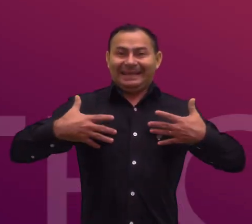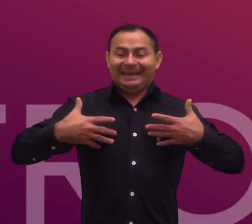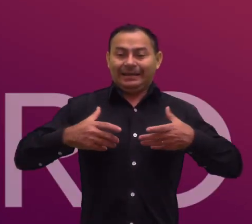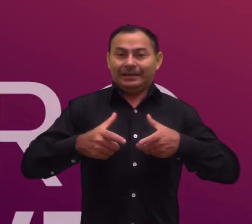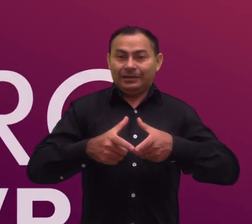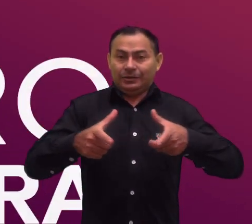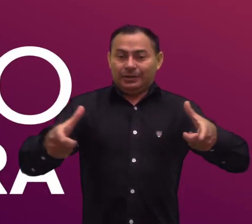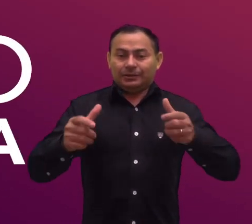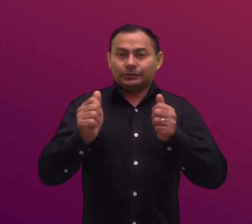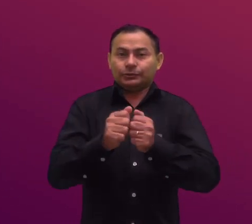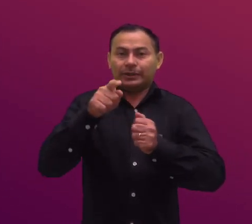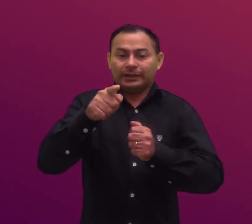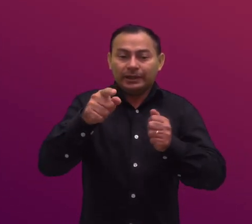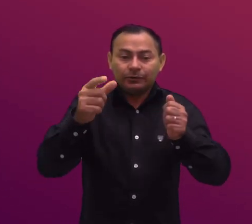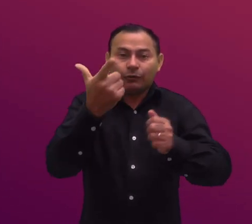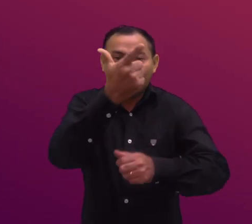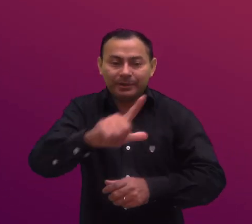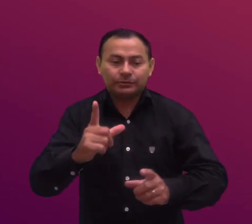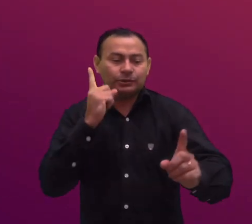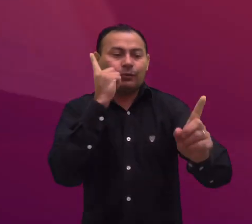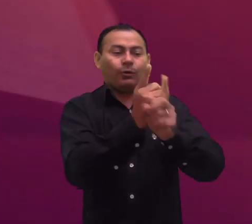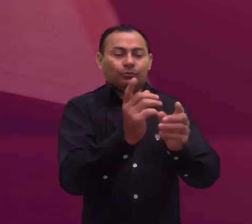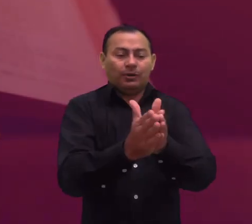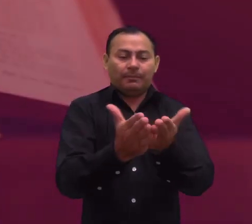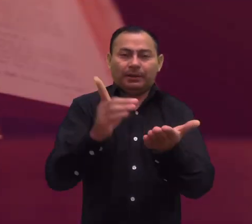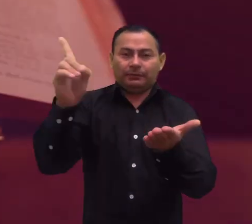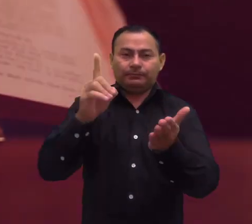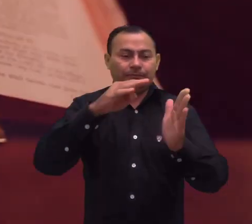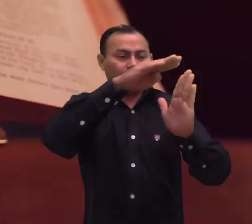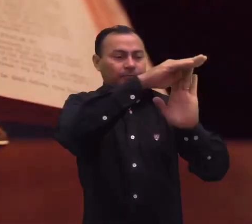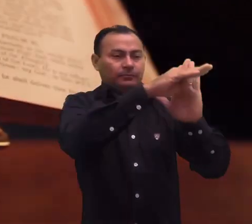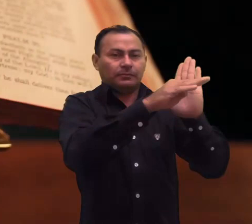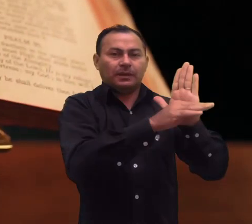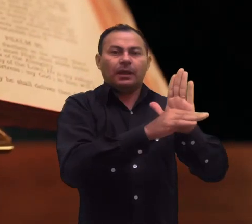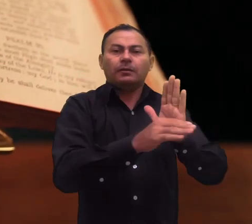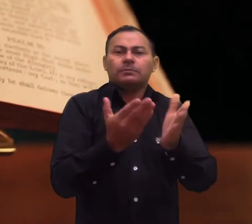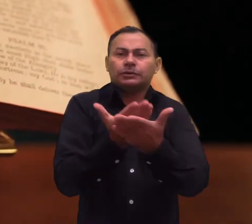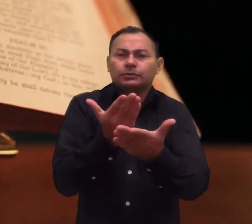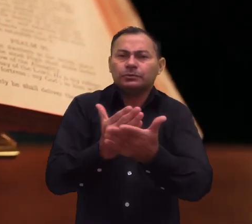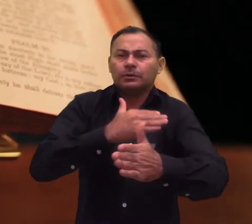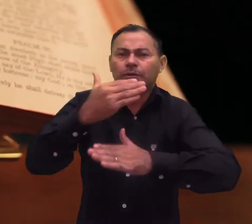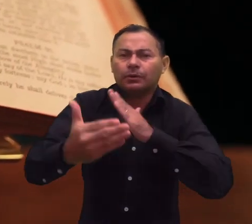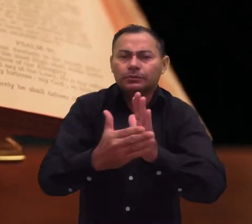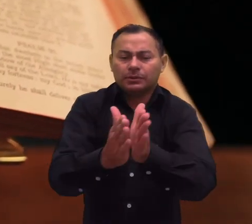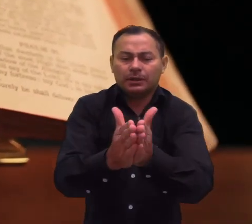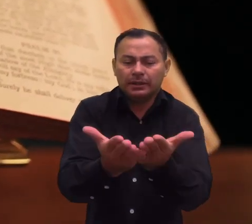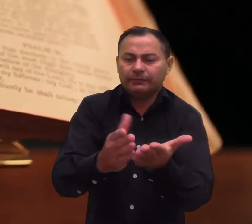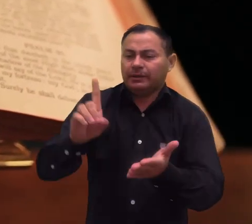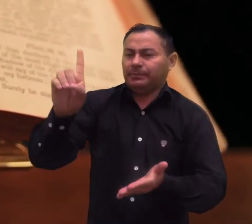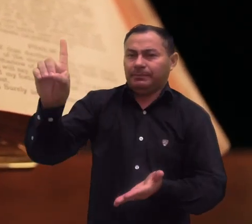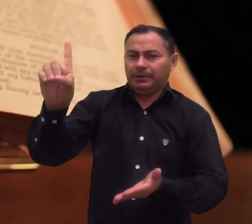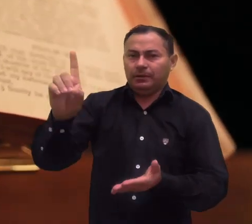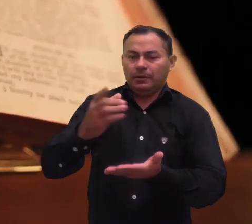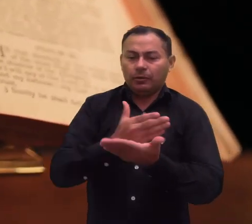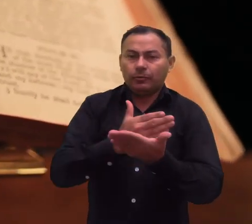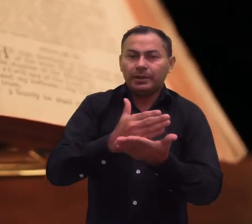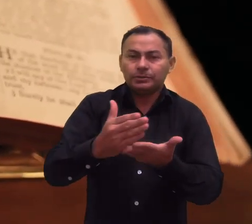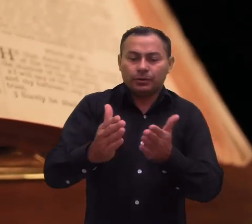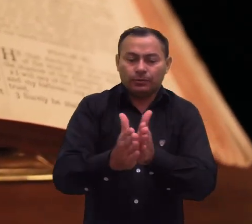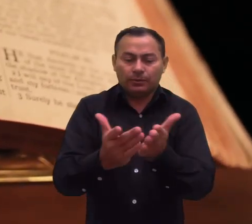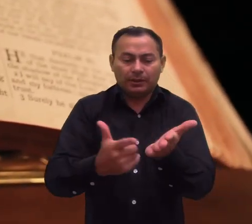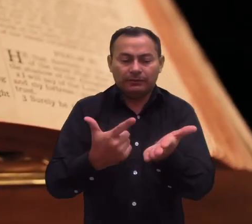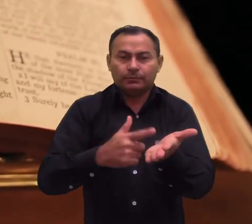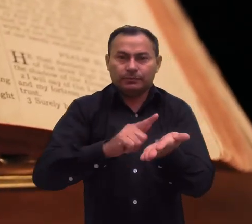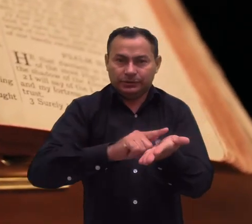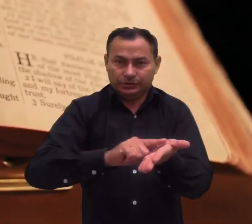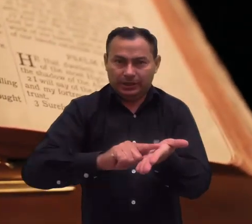É uma alegria muito grande estarmos aqui para mais um encontro com a Palavra. Este programa é parte de um estudo de todos os livros da Bíblia que começou